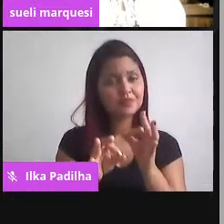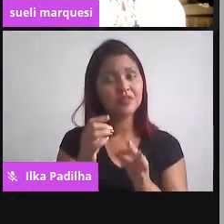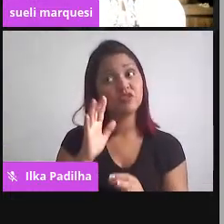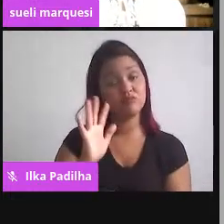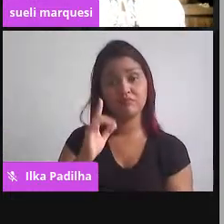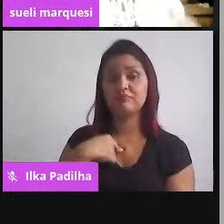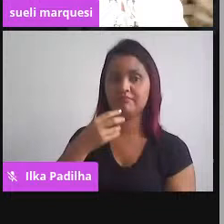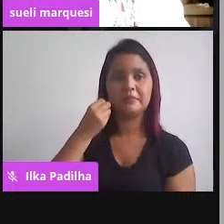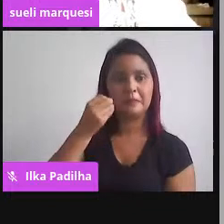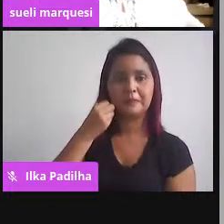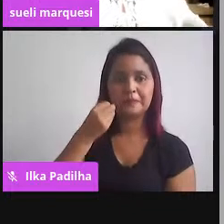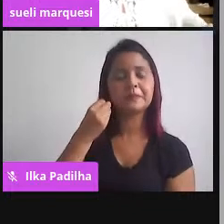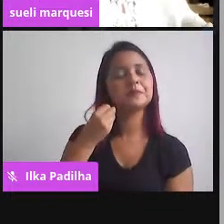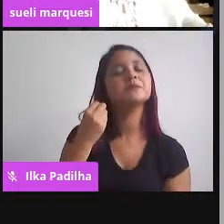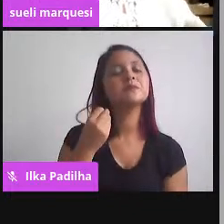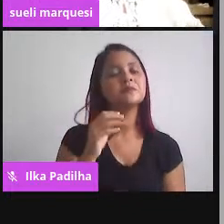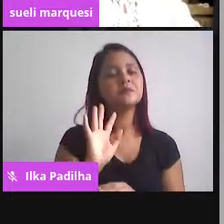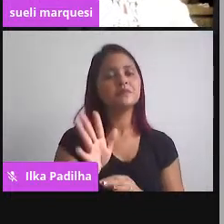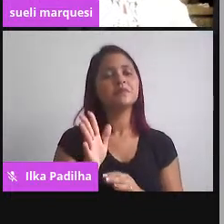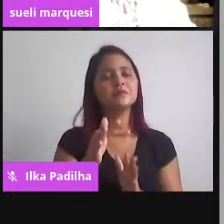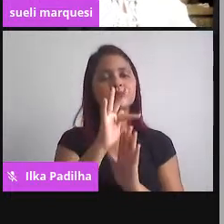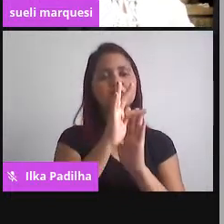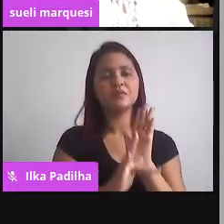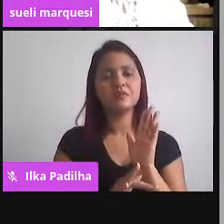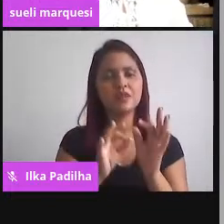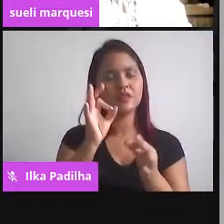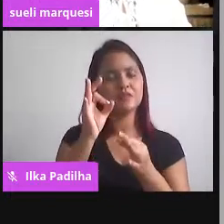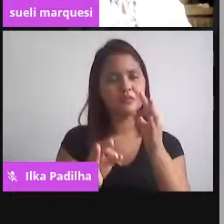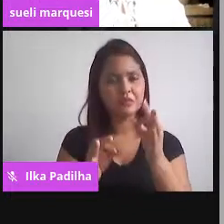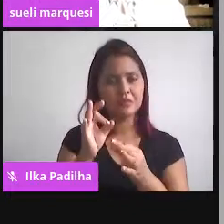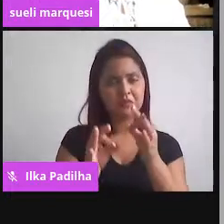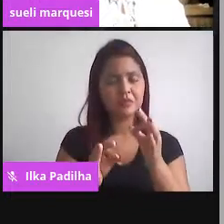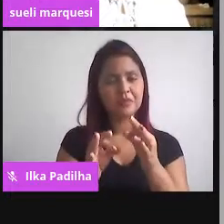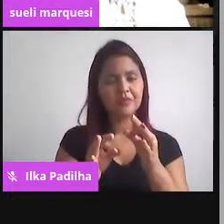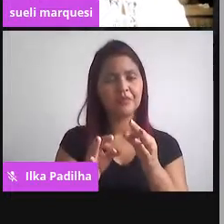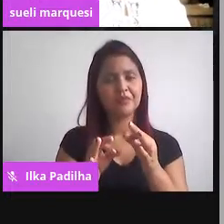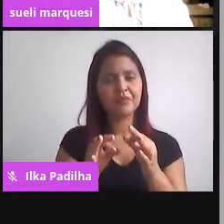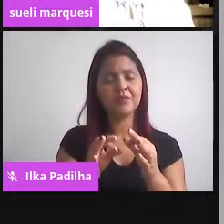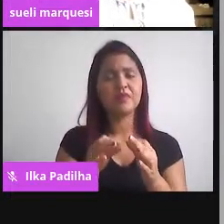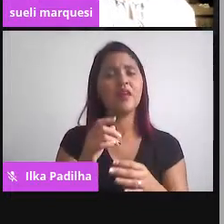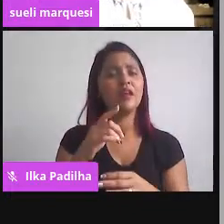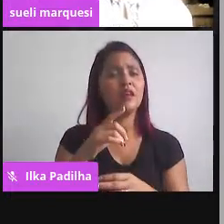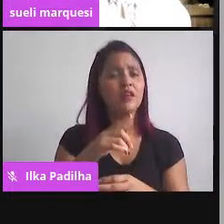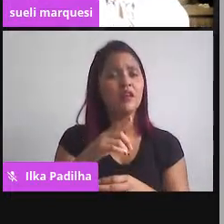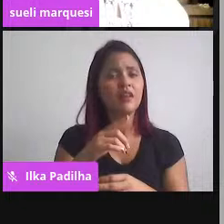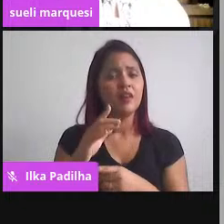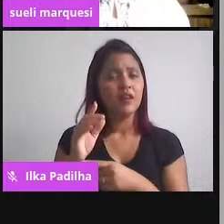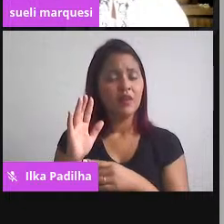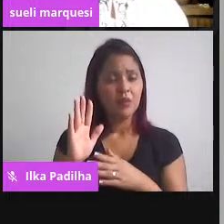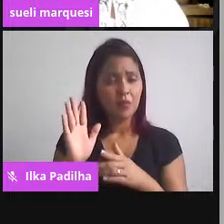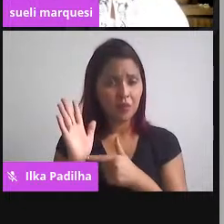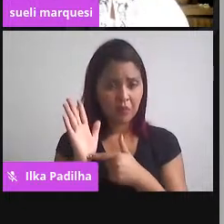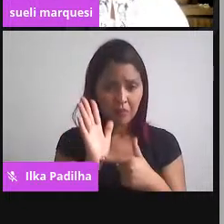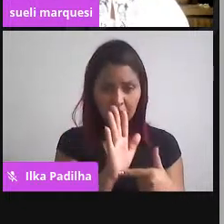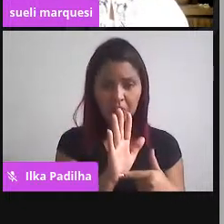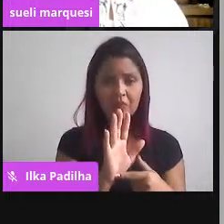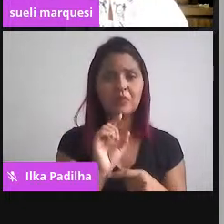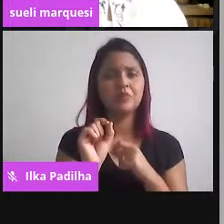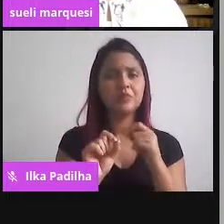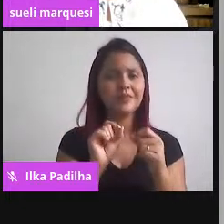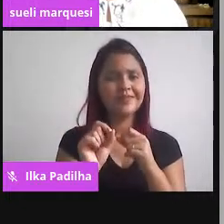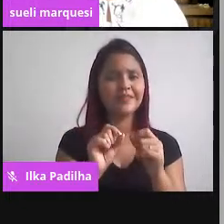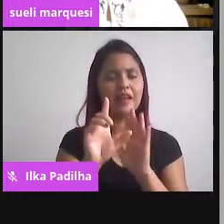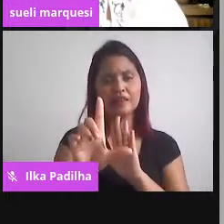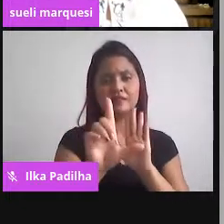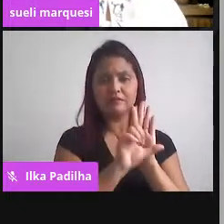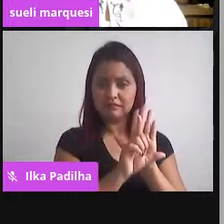né, de sentenças condenatórias, muito do que era trazido da própria